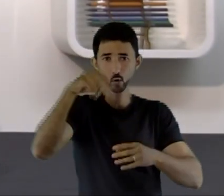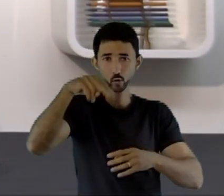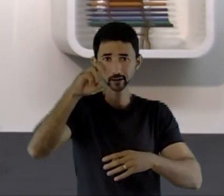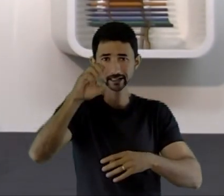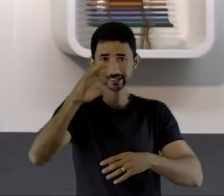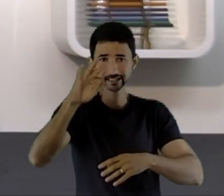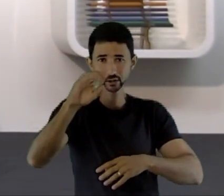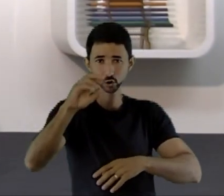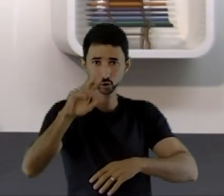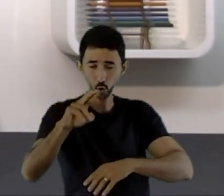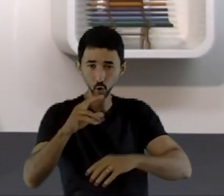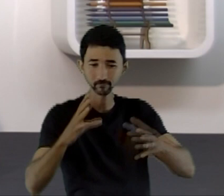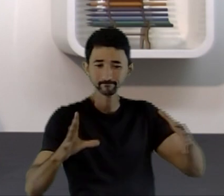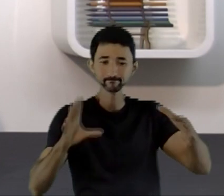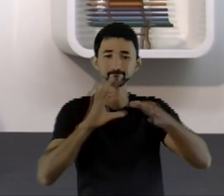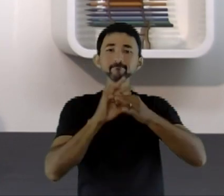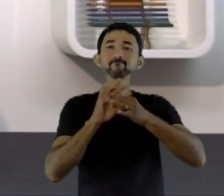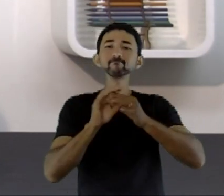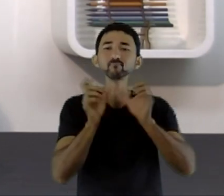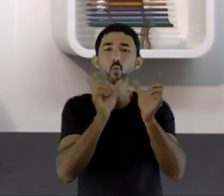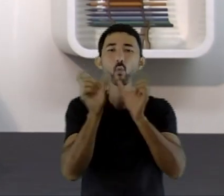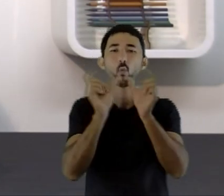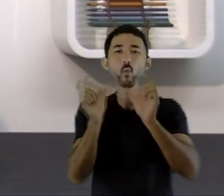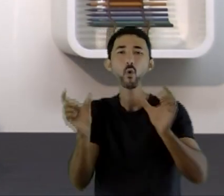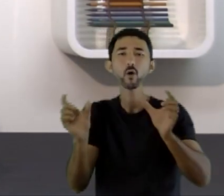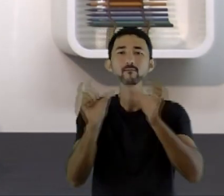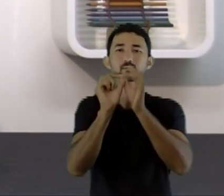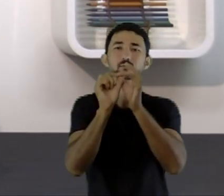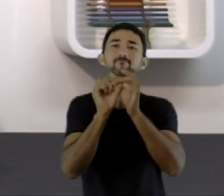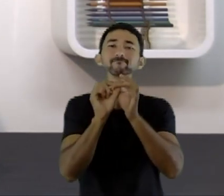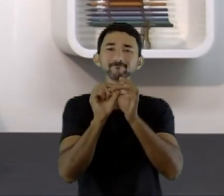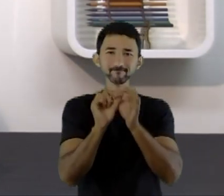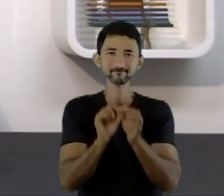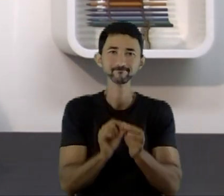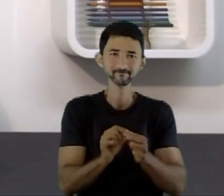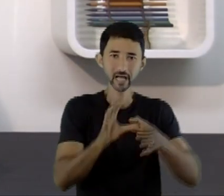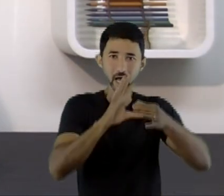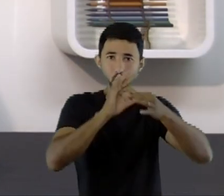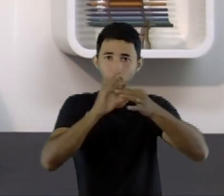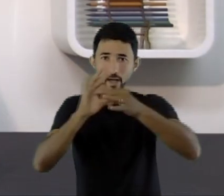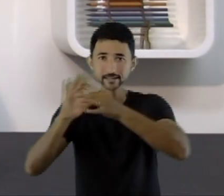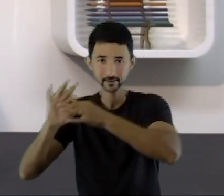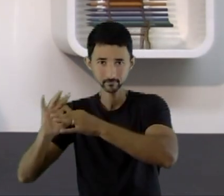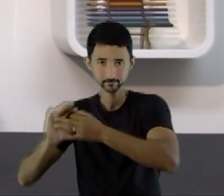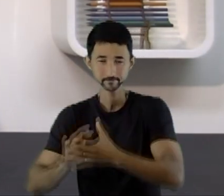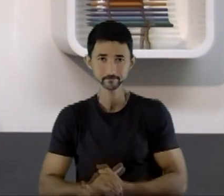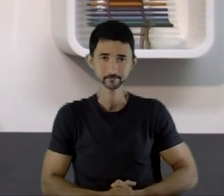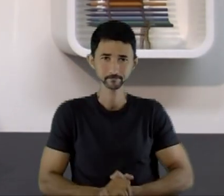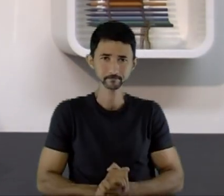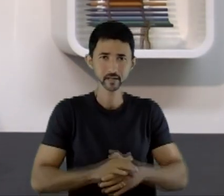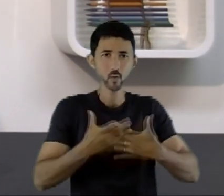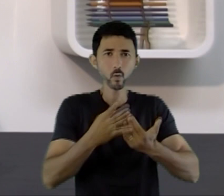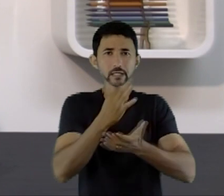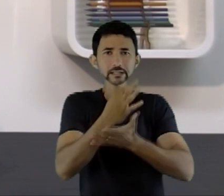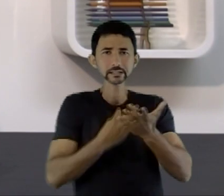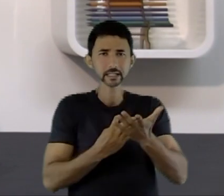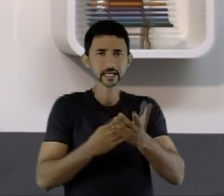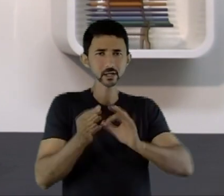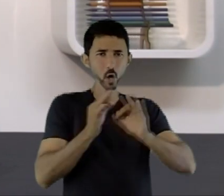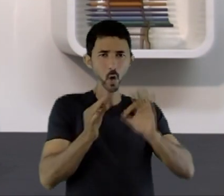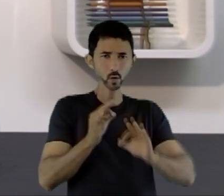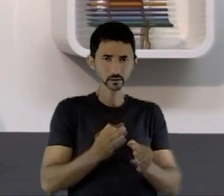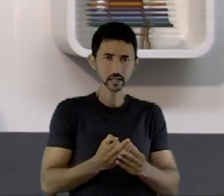E quando elas se conectam, elas estabelecem a coesão. E quando um texto ele é bem